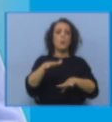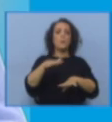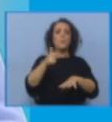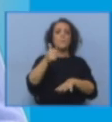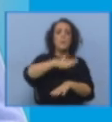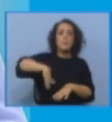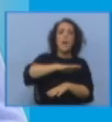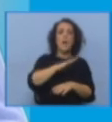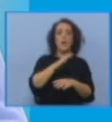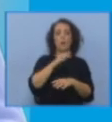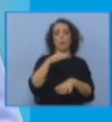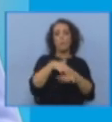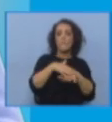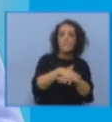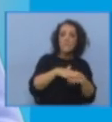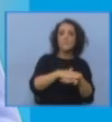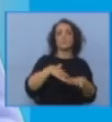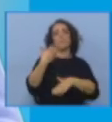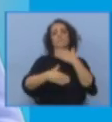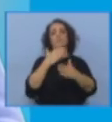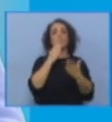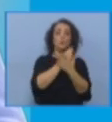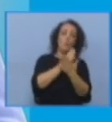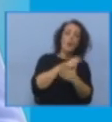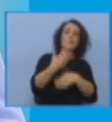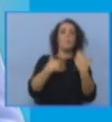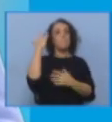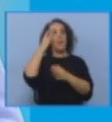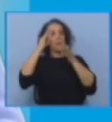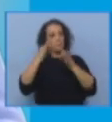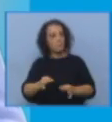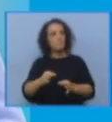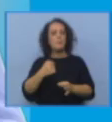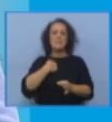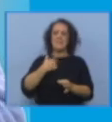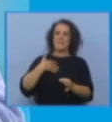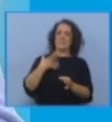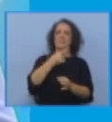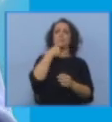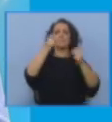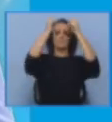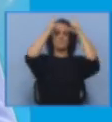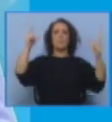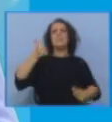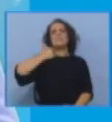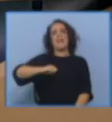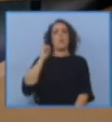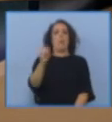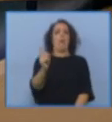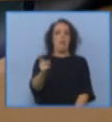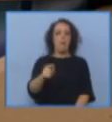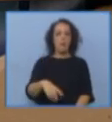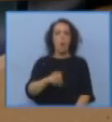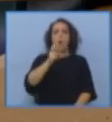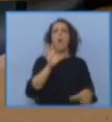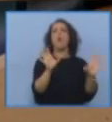como pároco, a minha que me aflige às vezes é a generalização. Fala-se os ciganos isto, os ciganos aquilo, ou outro